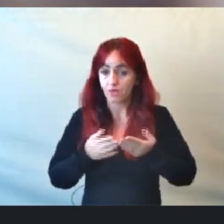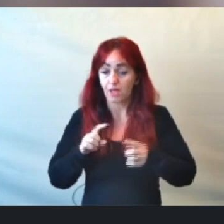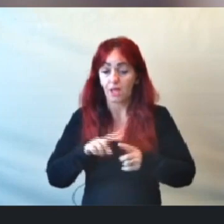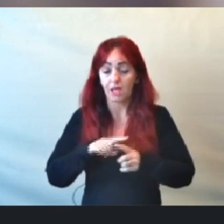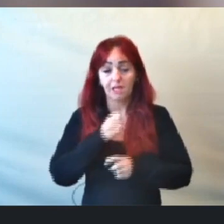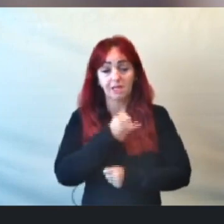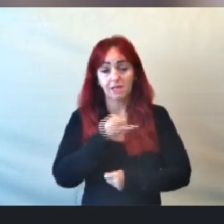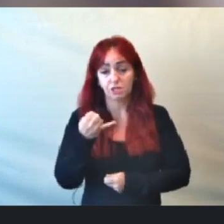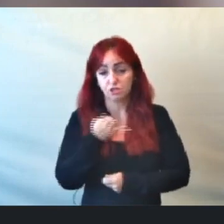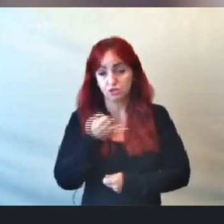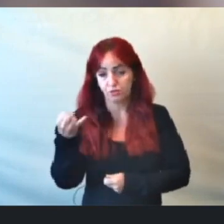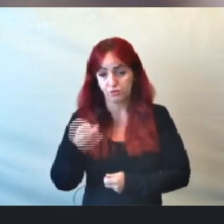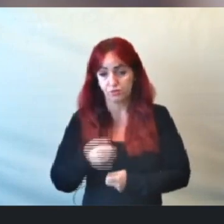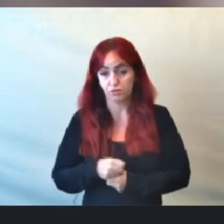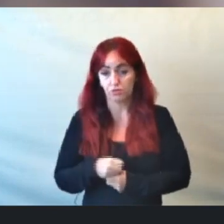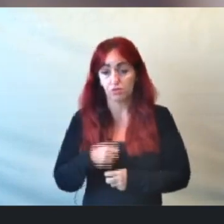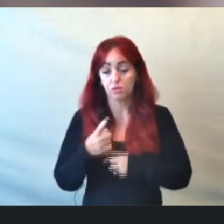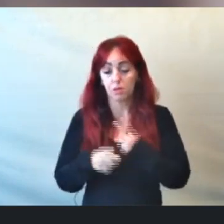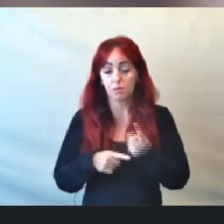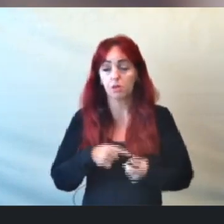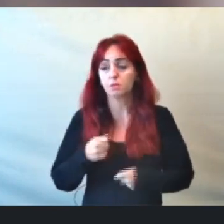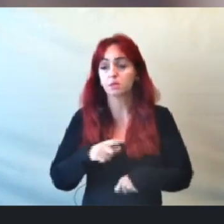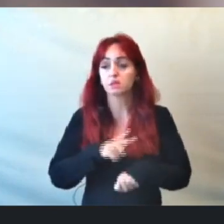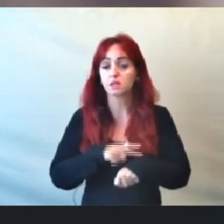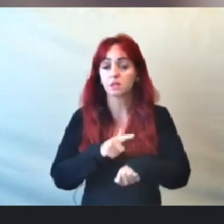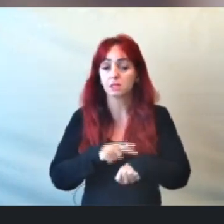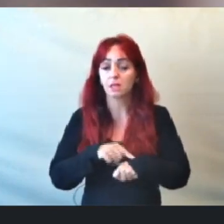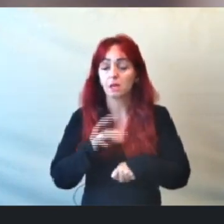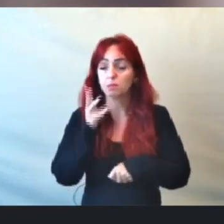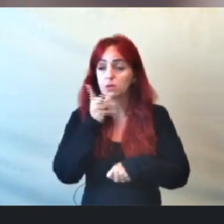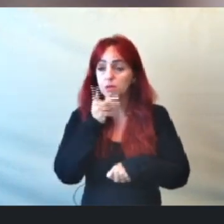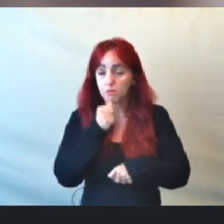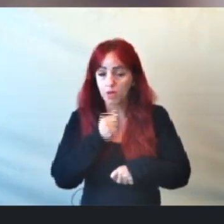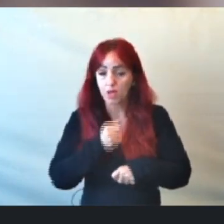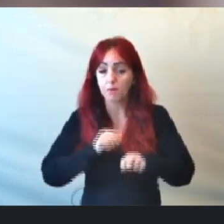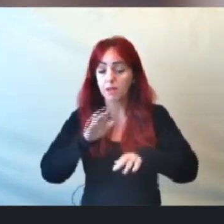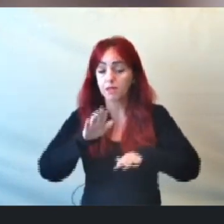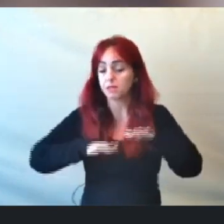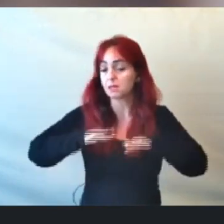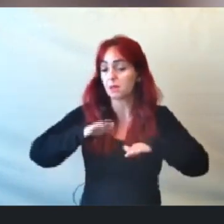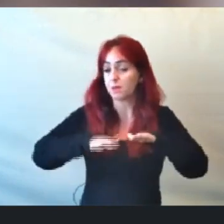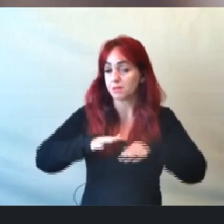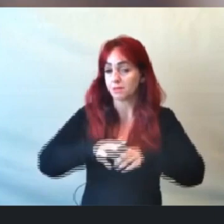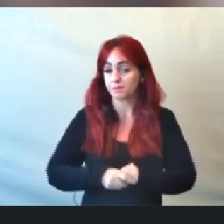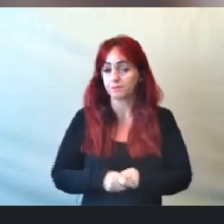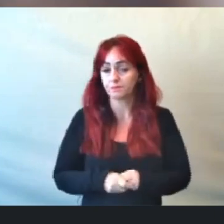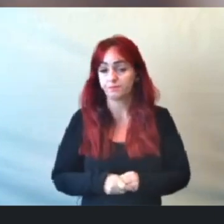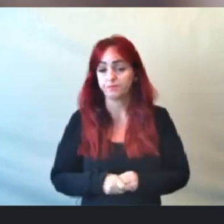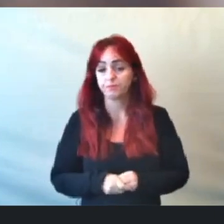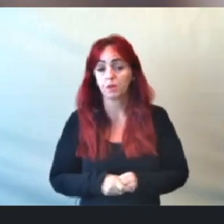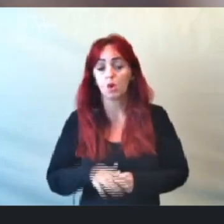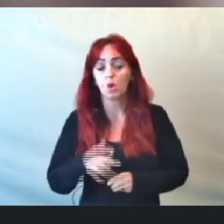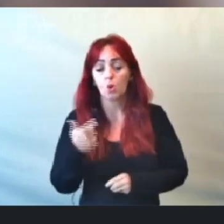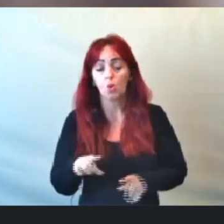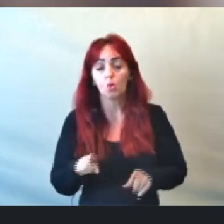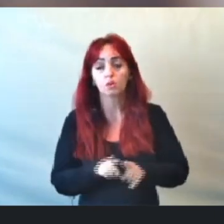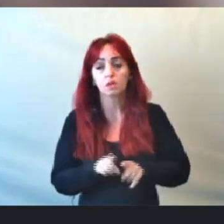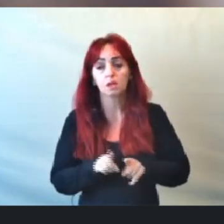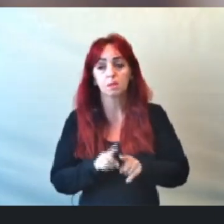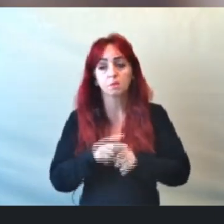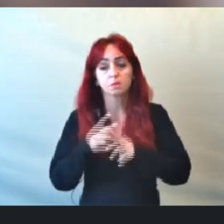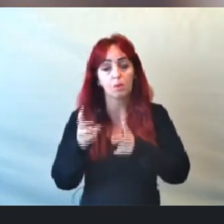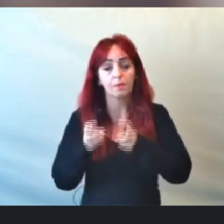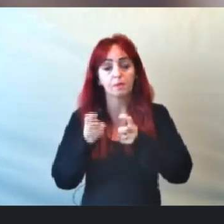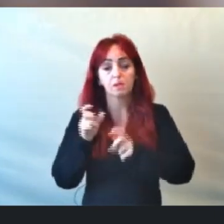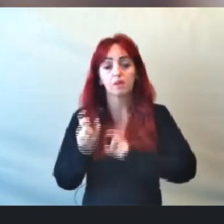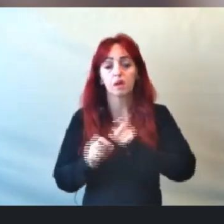um tempo para estabilizar o sistema. E outra coisa que tem que ser levada em consideração, que um ambiente igual a Lagoa